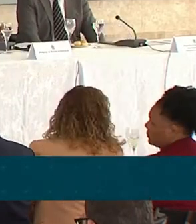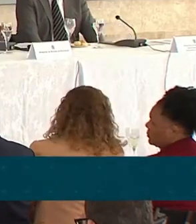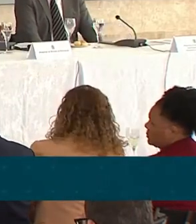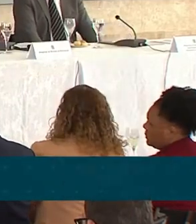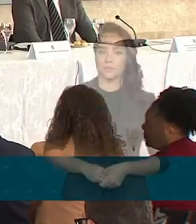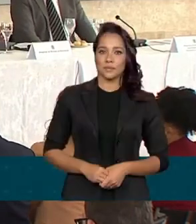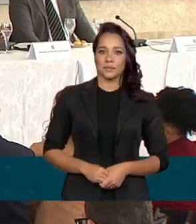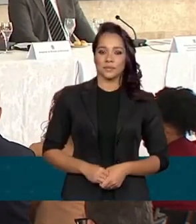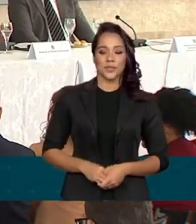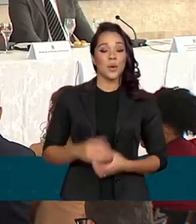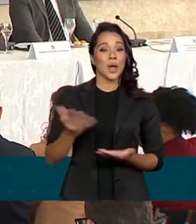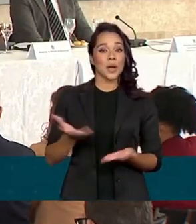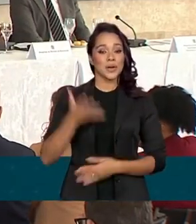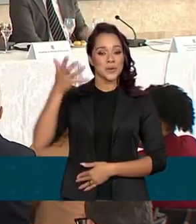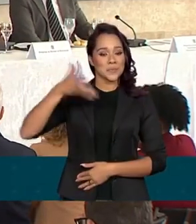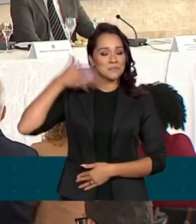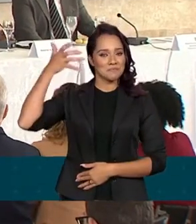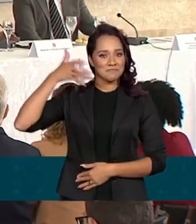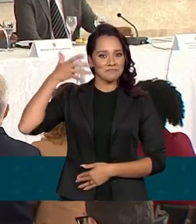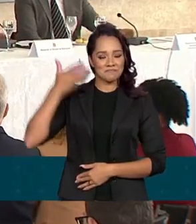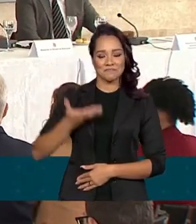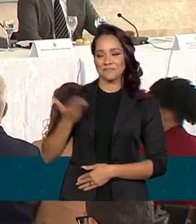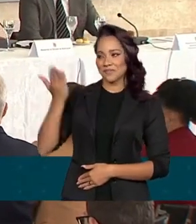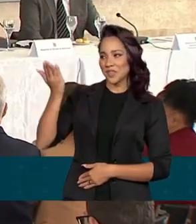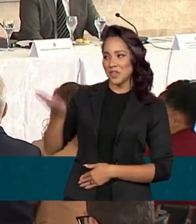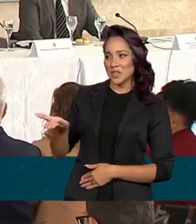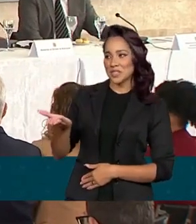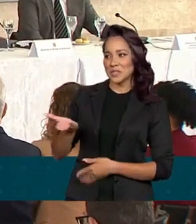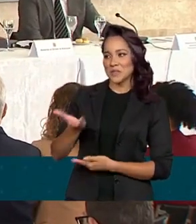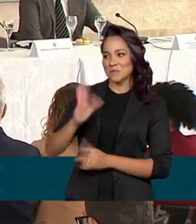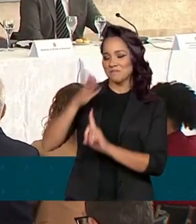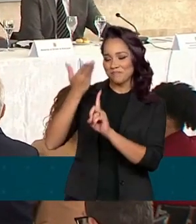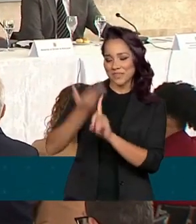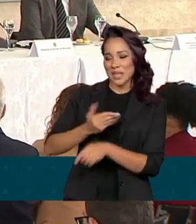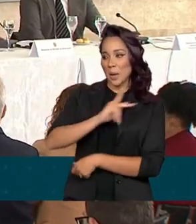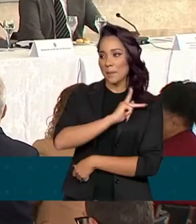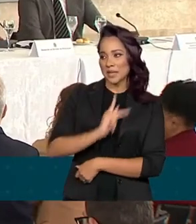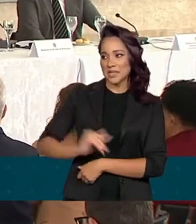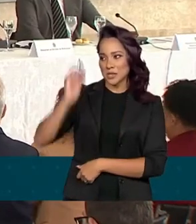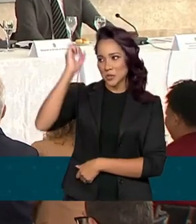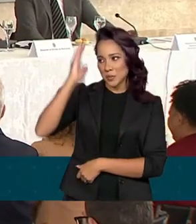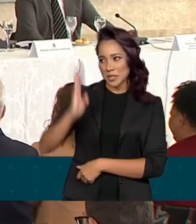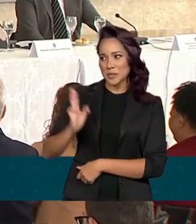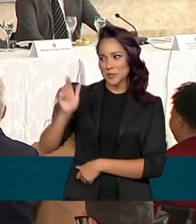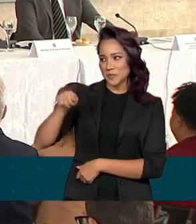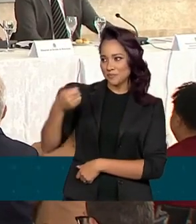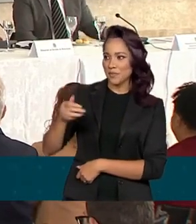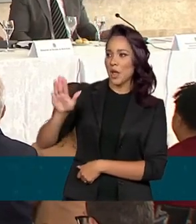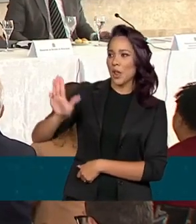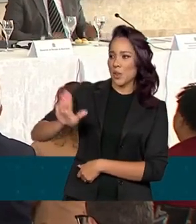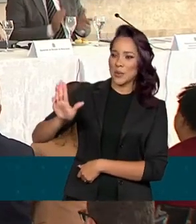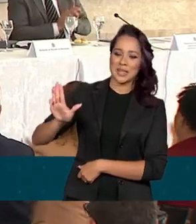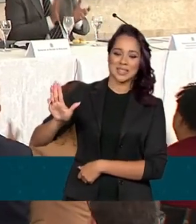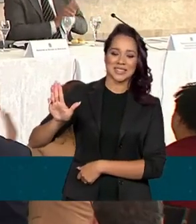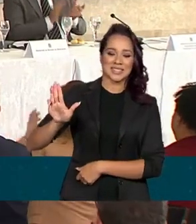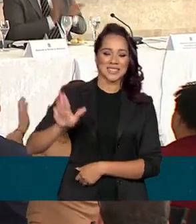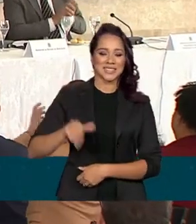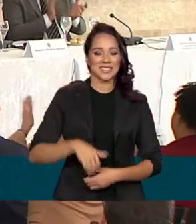Bom, com a palavra, o nosso querido excelentíssimo senhor presidente da República, Luiz Inácio Lula da Silva.